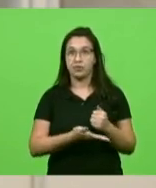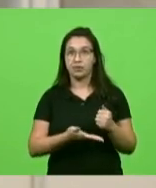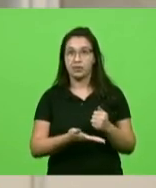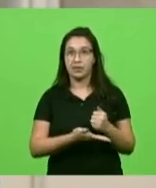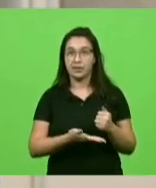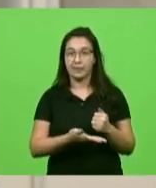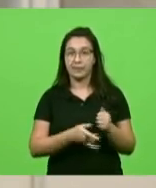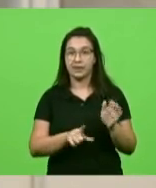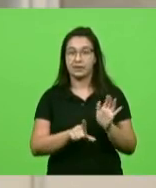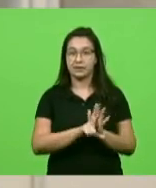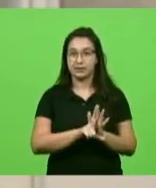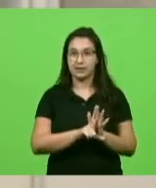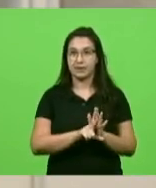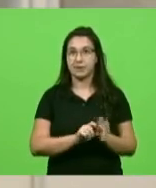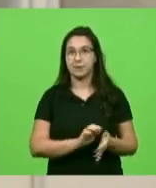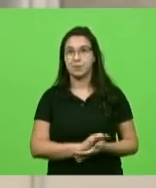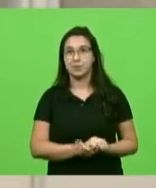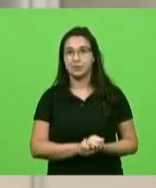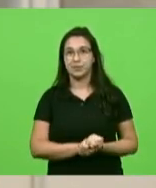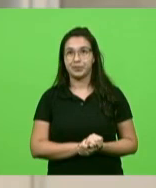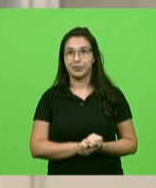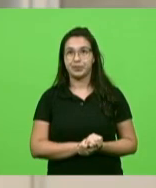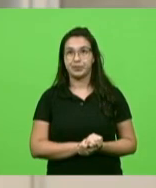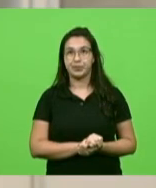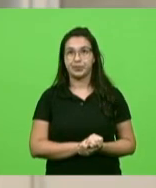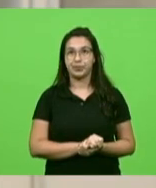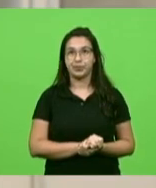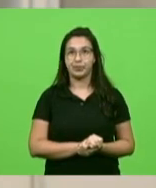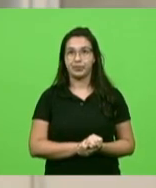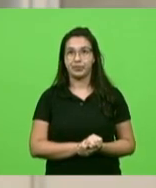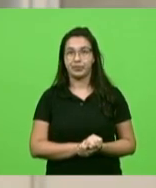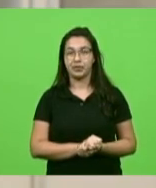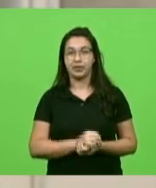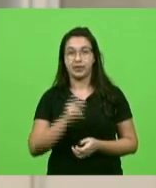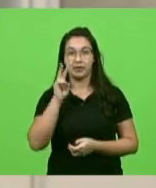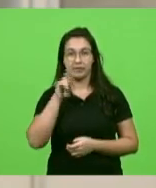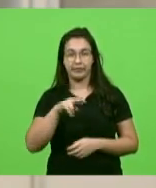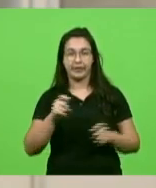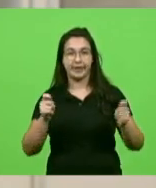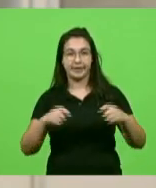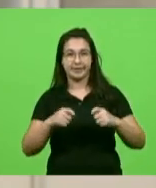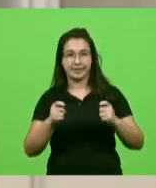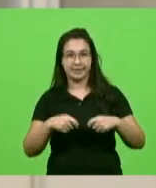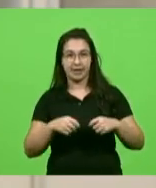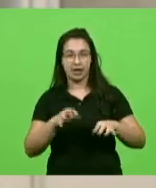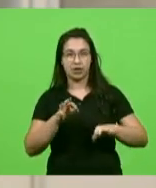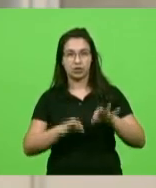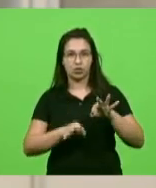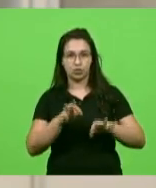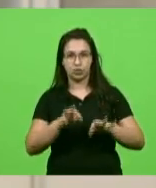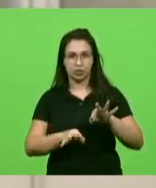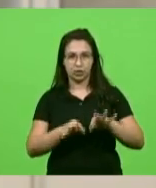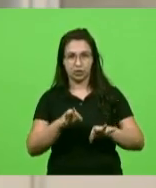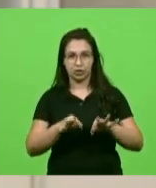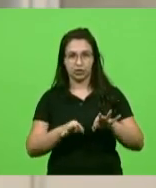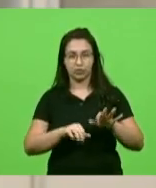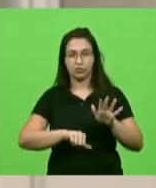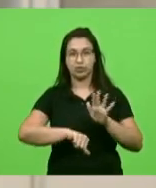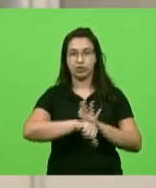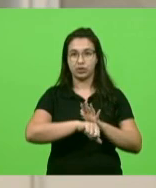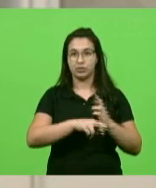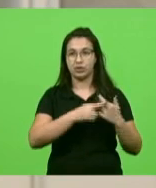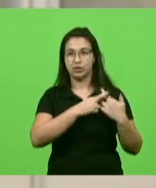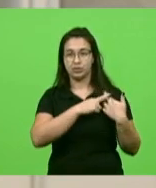relativas aos mesmos E como você vê o bem jurídico tutelado pelo crime de